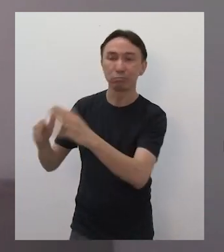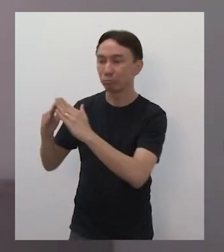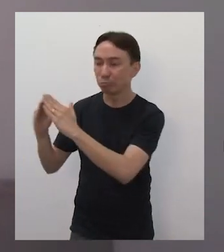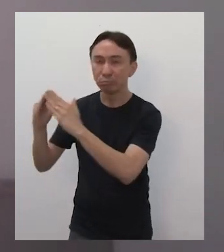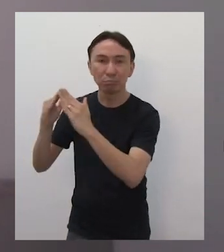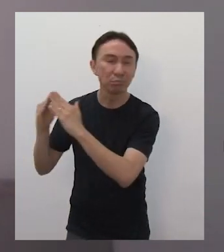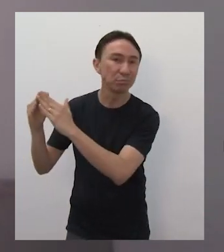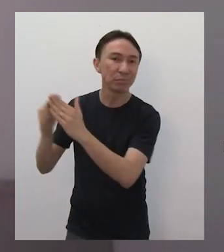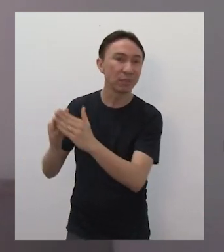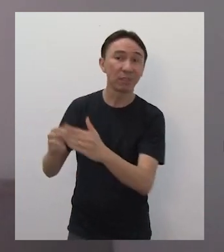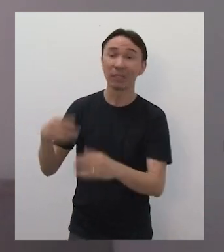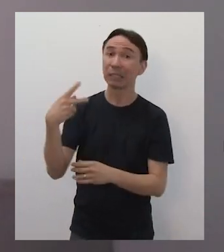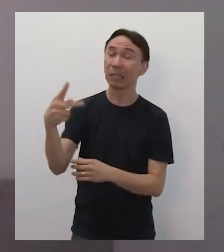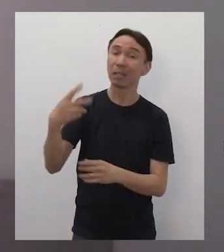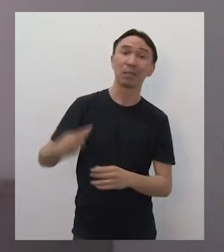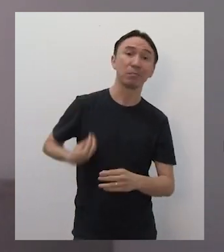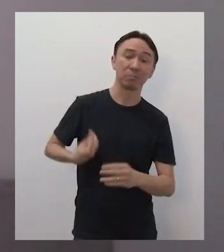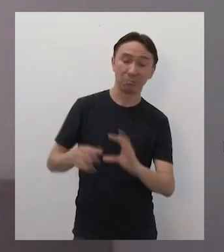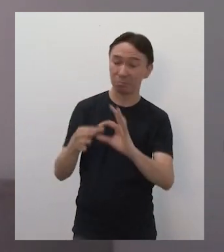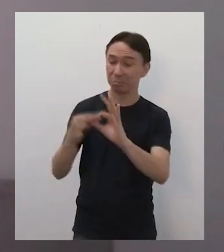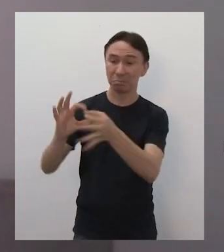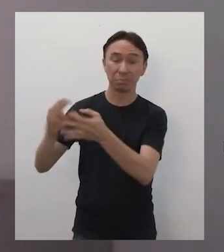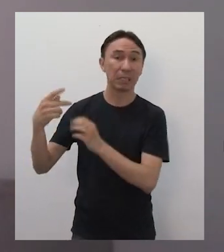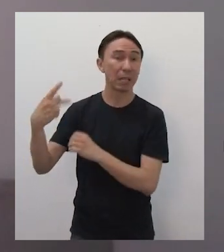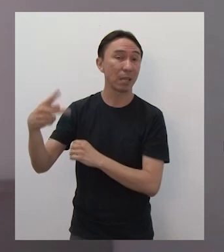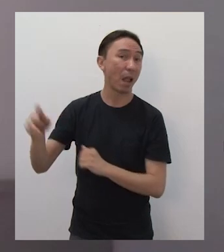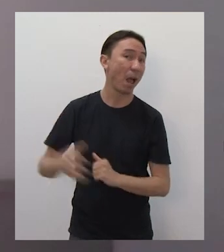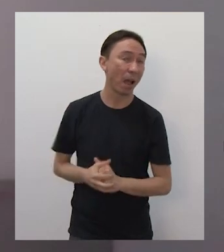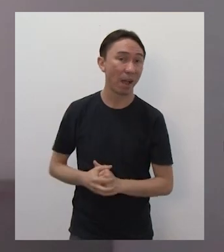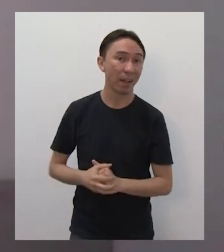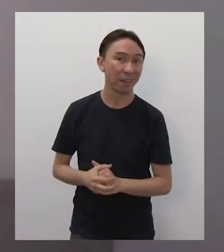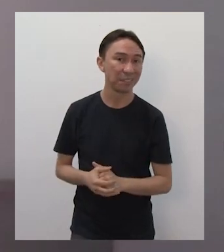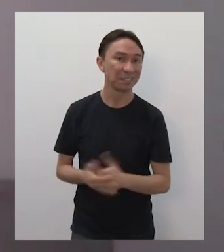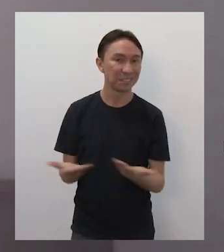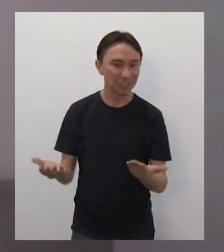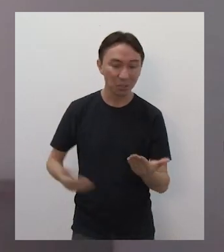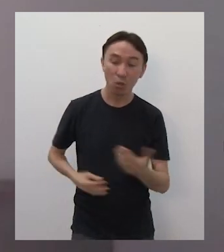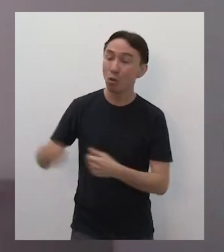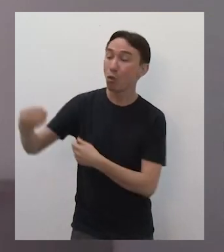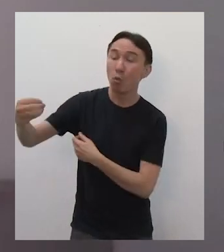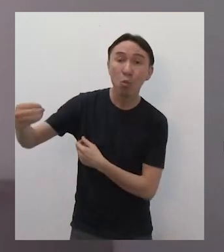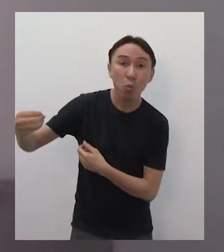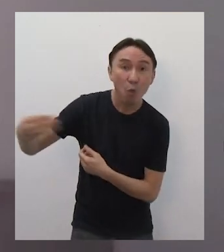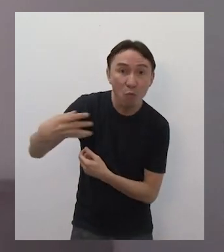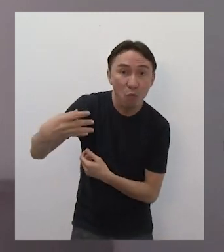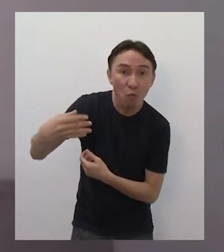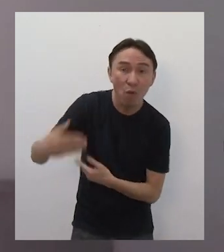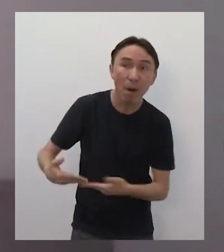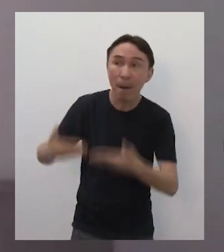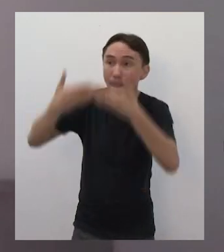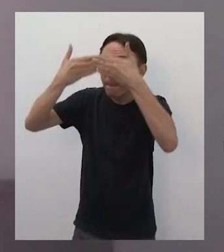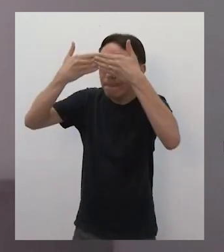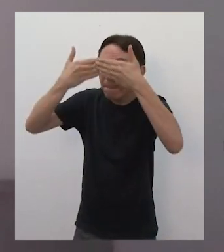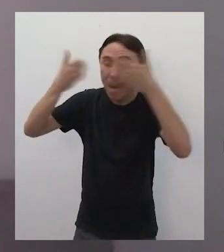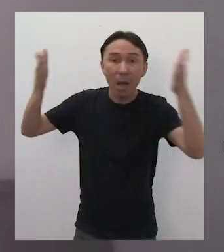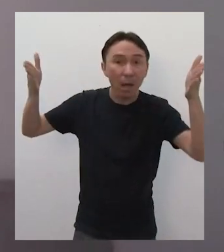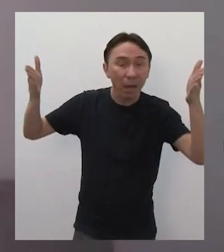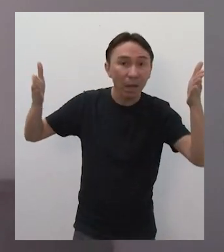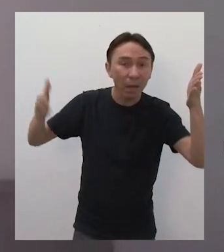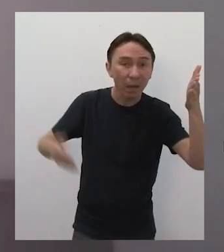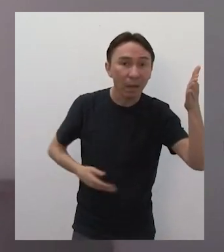contexto. Então, estar aberto ao novo, estar aberto a criar conhecimento